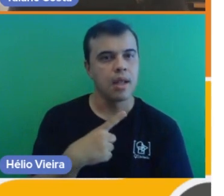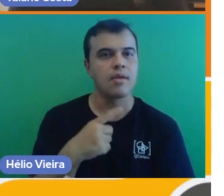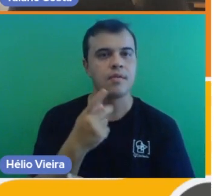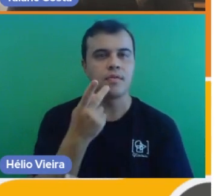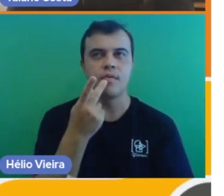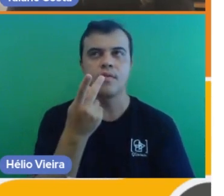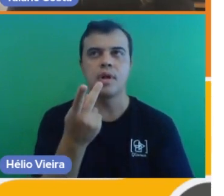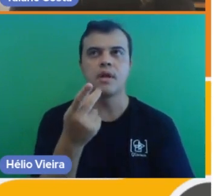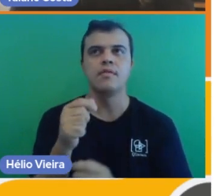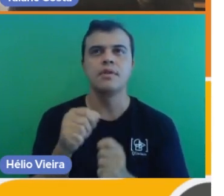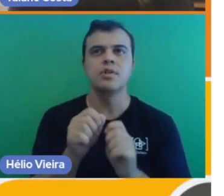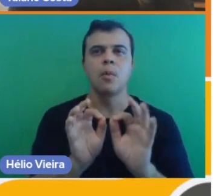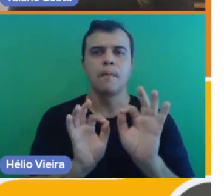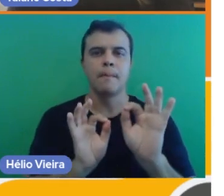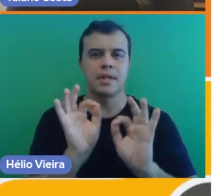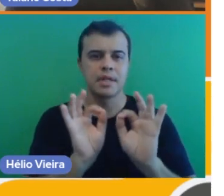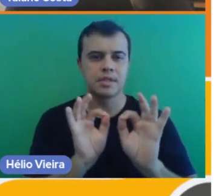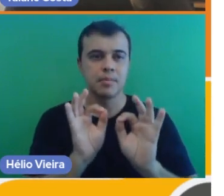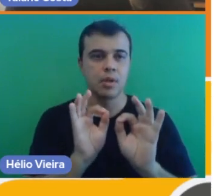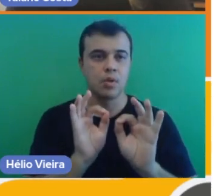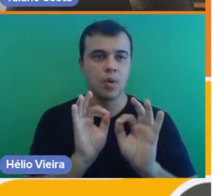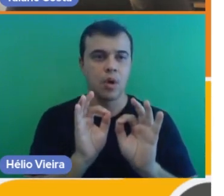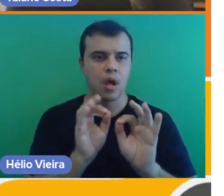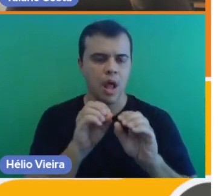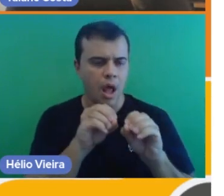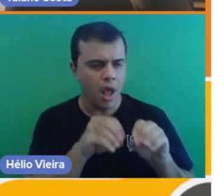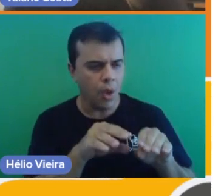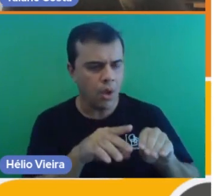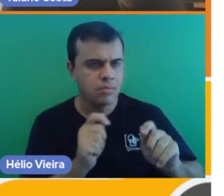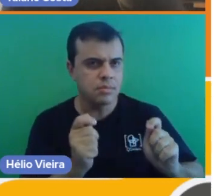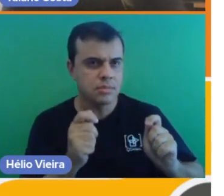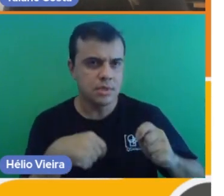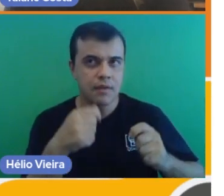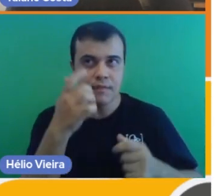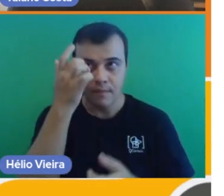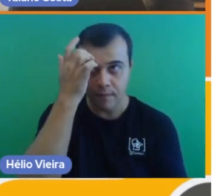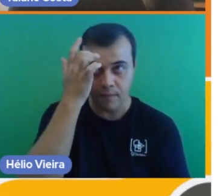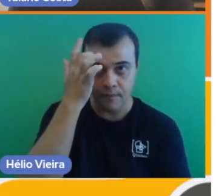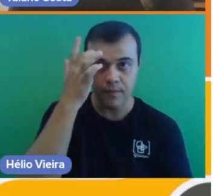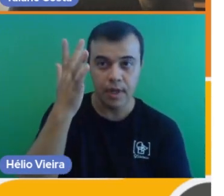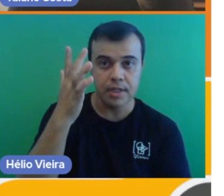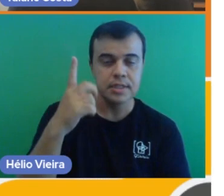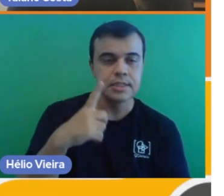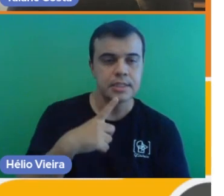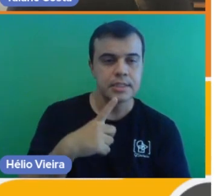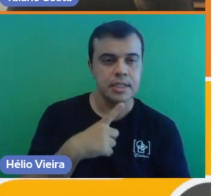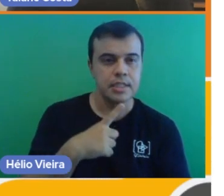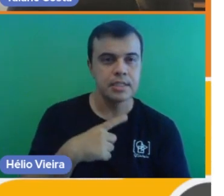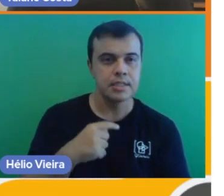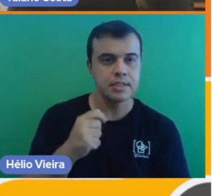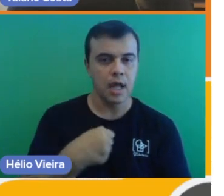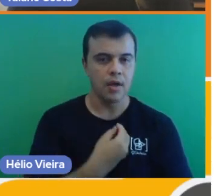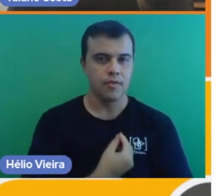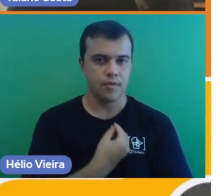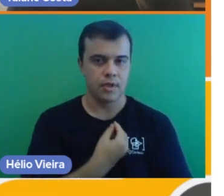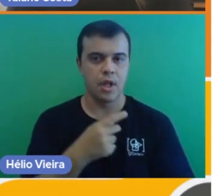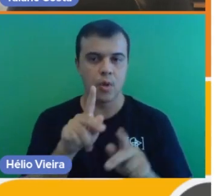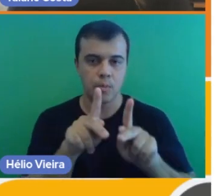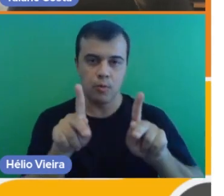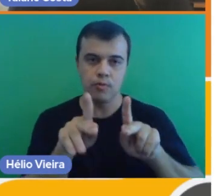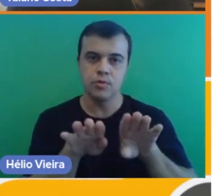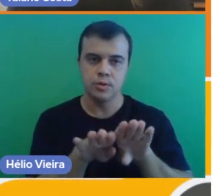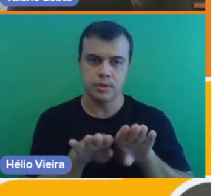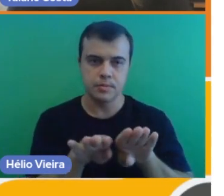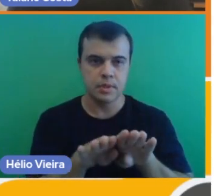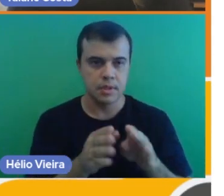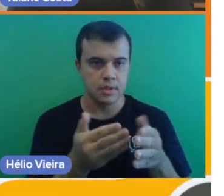trazer um planejamento de aula para que facilite a vida um pouco do professor também. Então, aqui